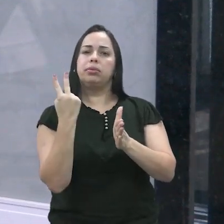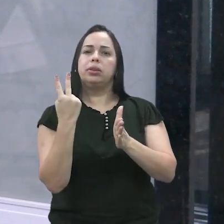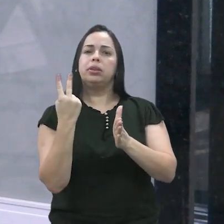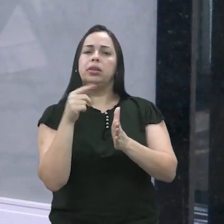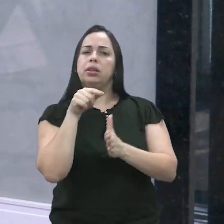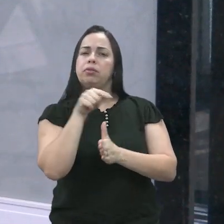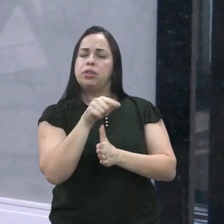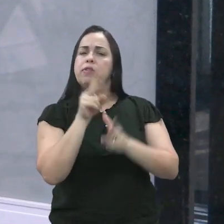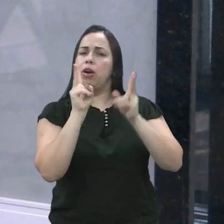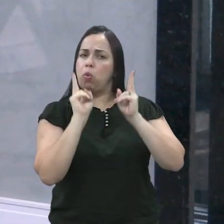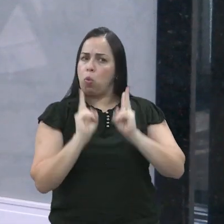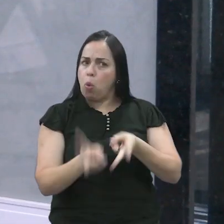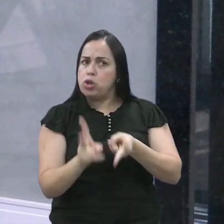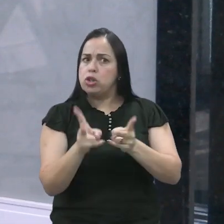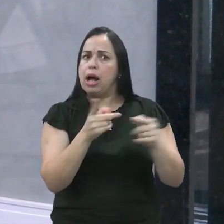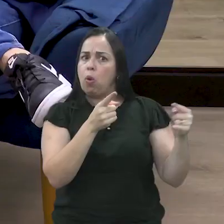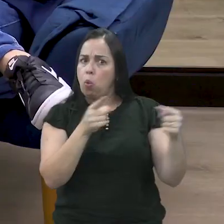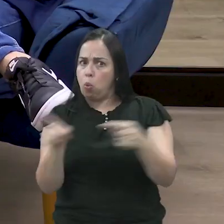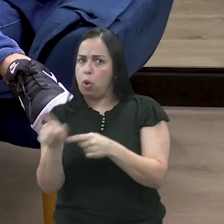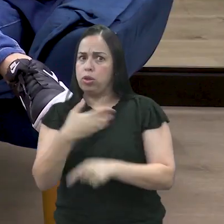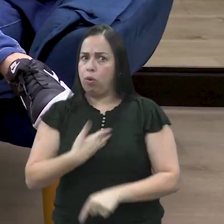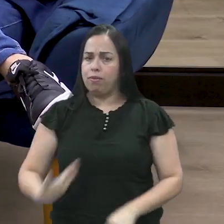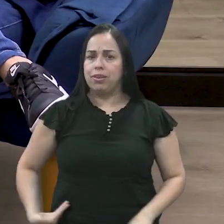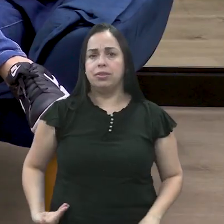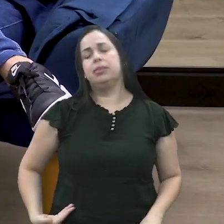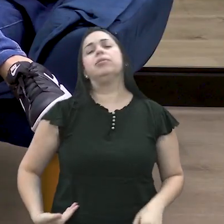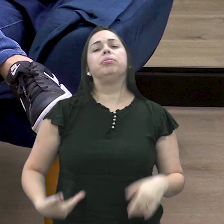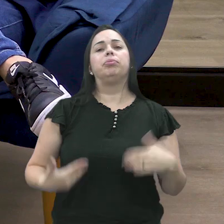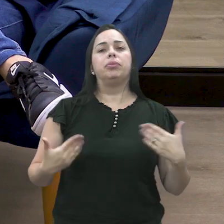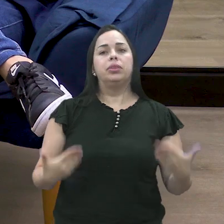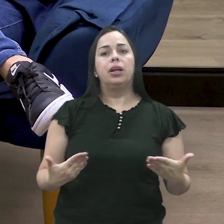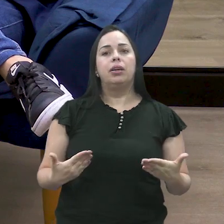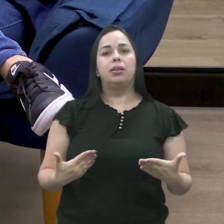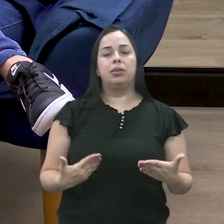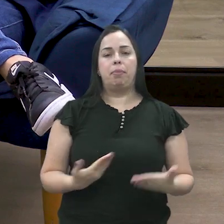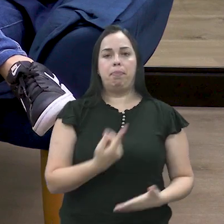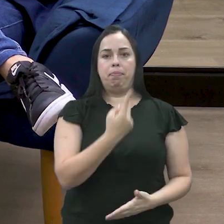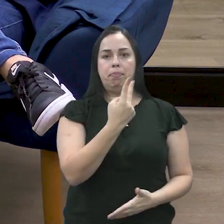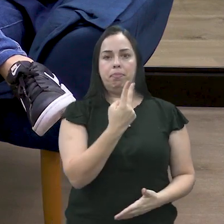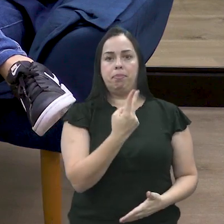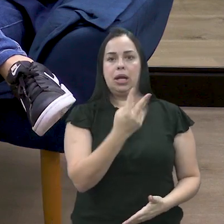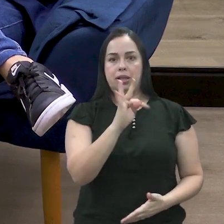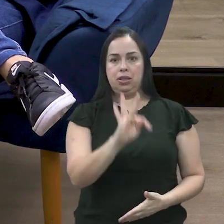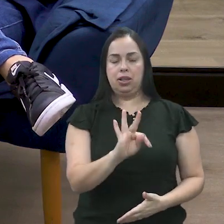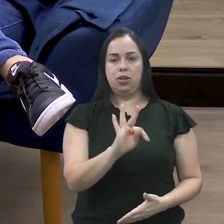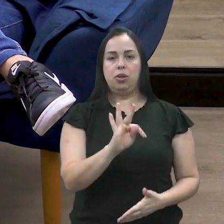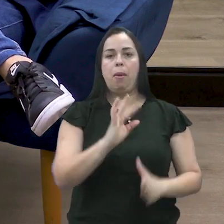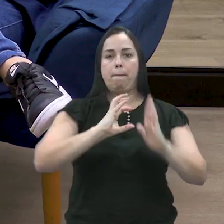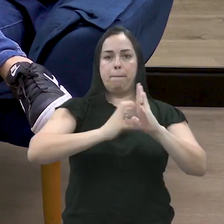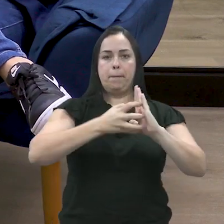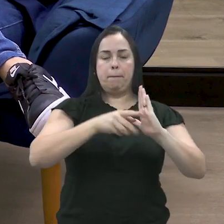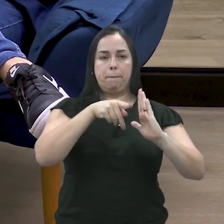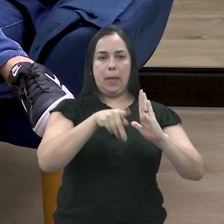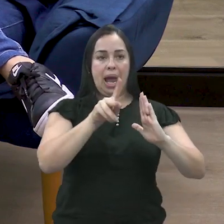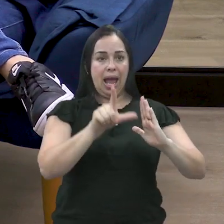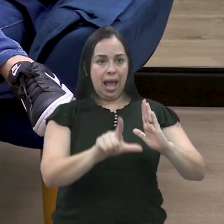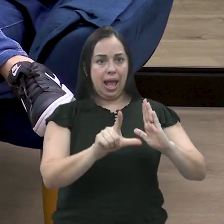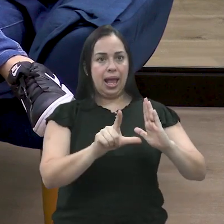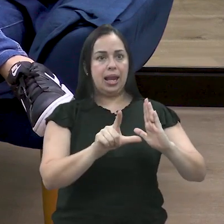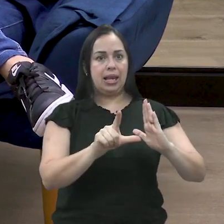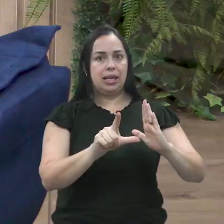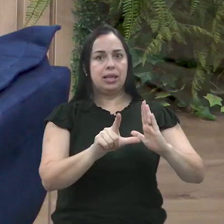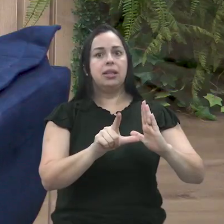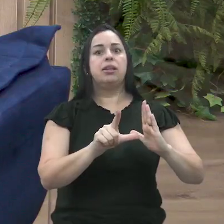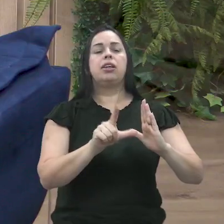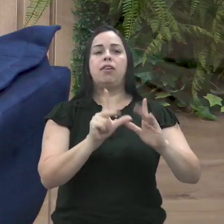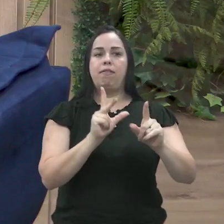essa posição deve se repetir? Olha só, após o segundo turno, onde o PL, o Partido Liberal, do qual eu faço